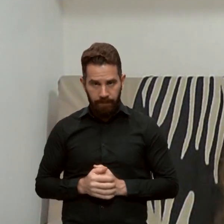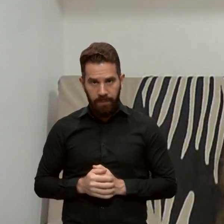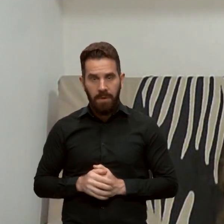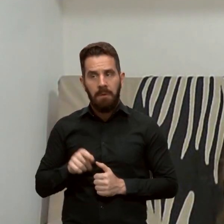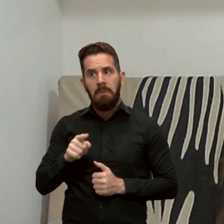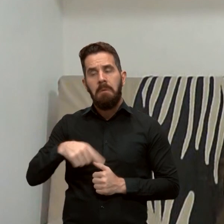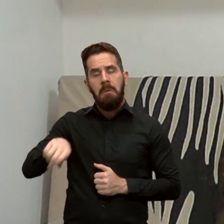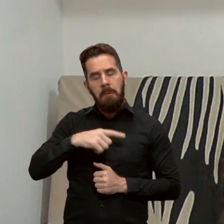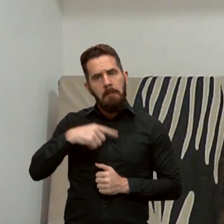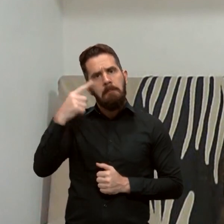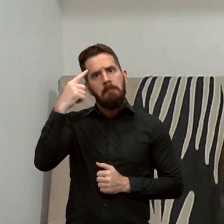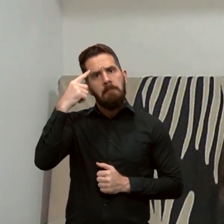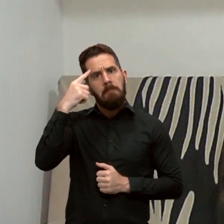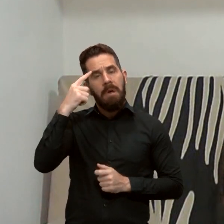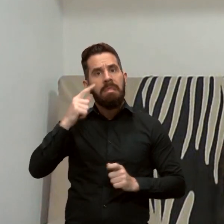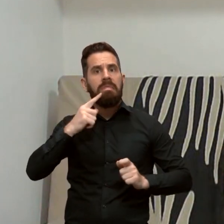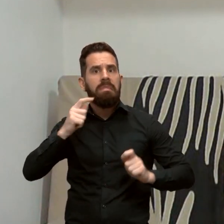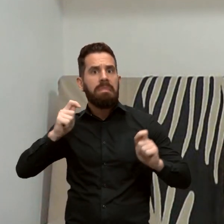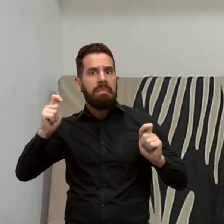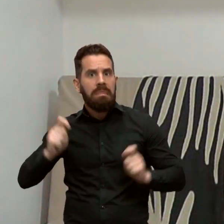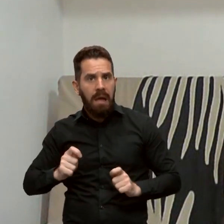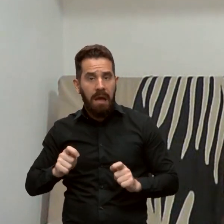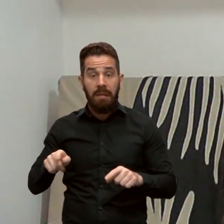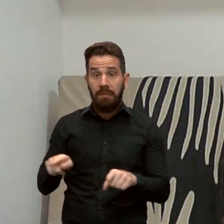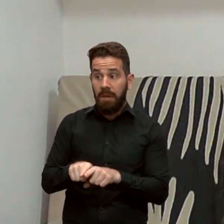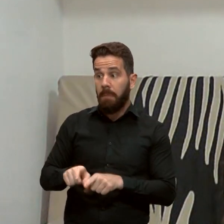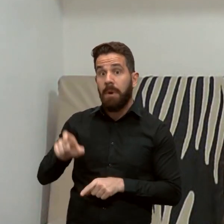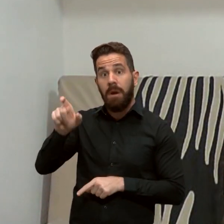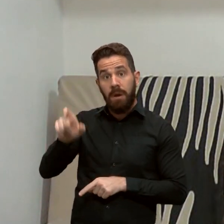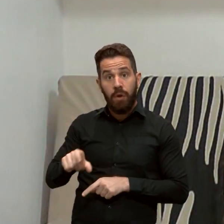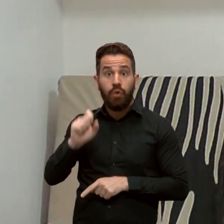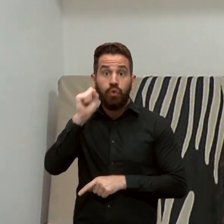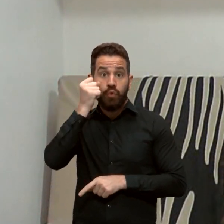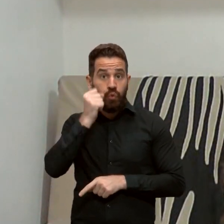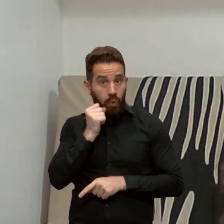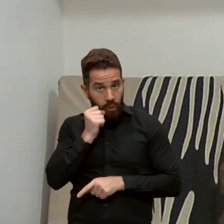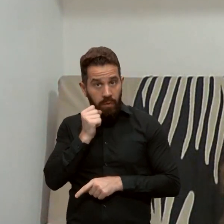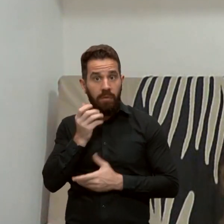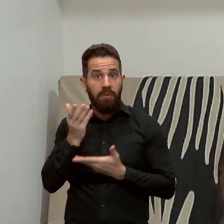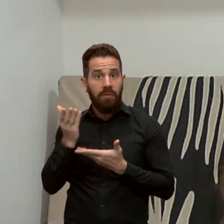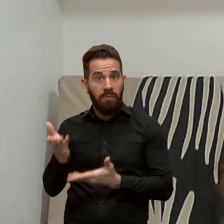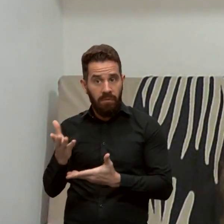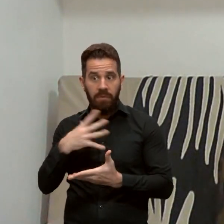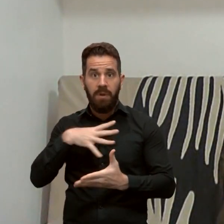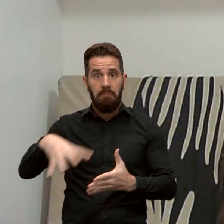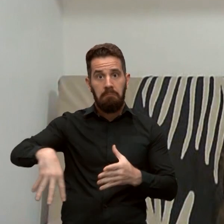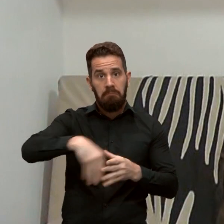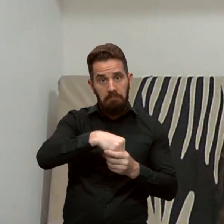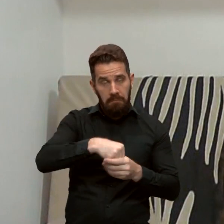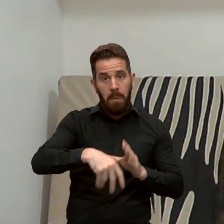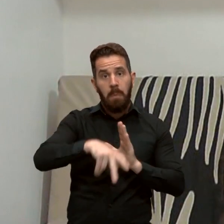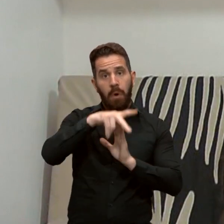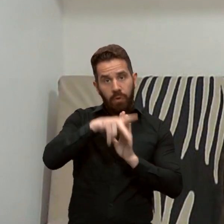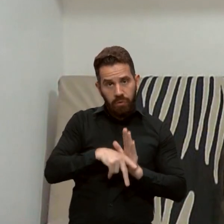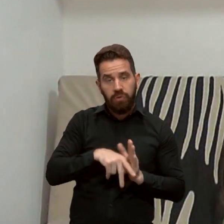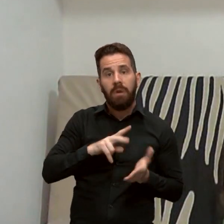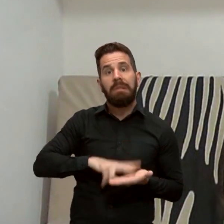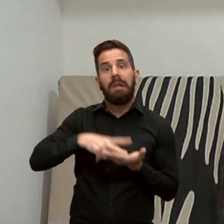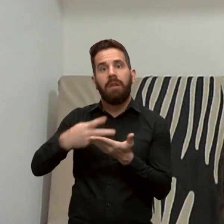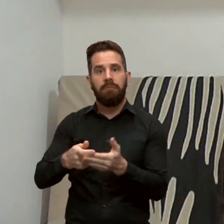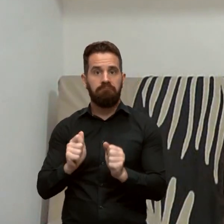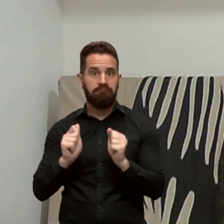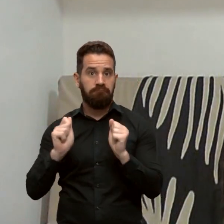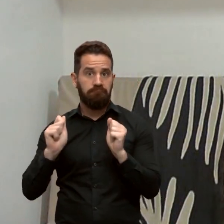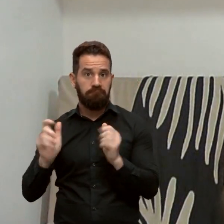essa ideia de e essa disponibilidade da professora Sofia também, de estar com a gente, traduzindo os metadados e tornando